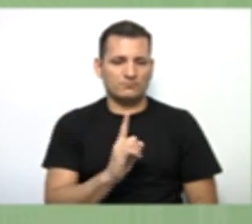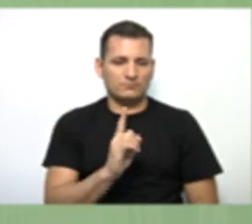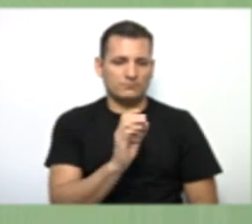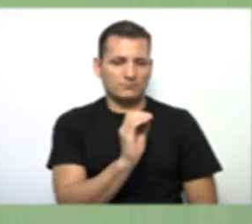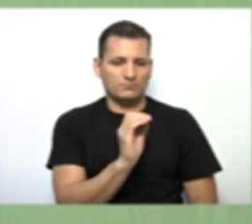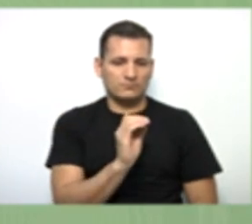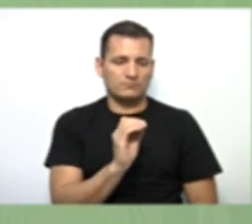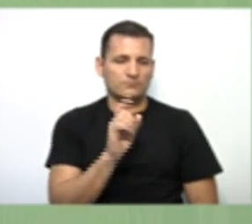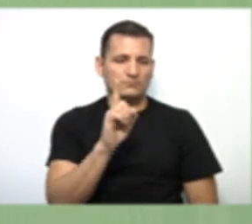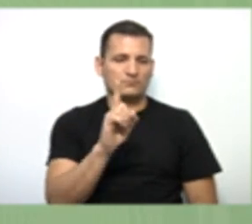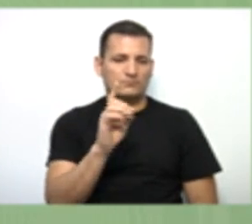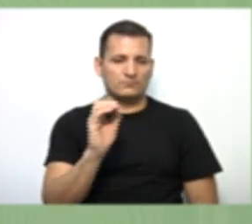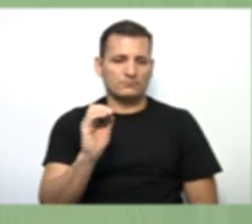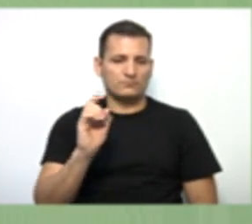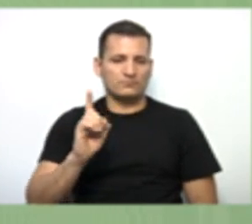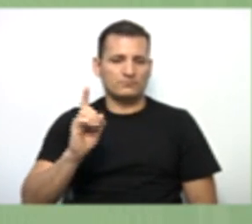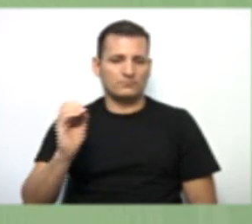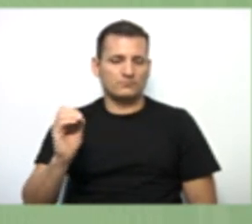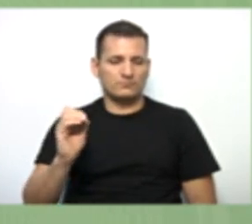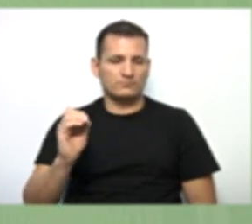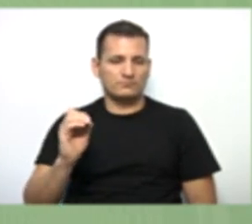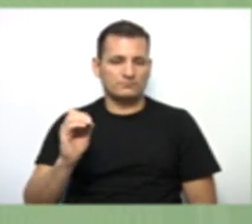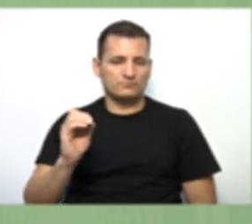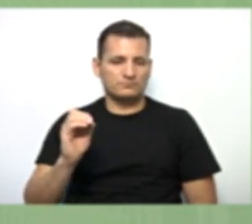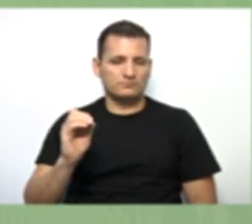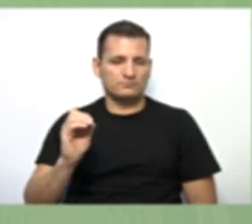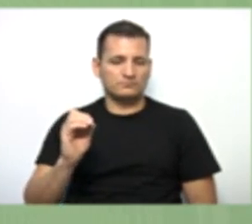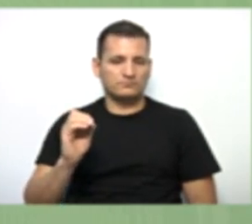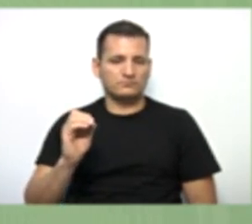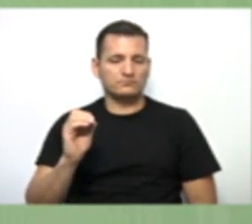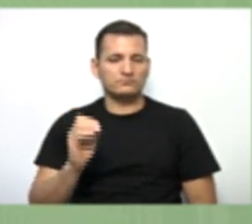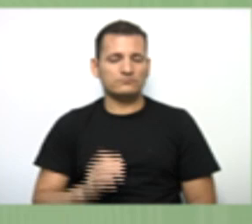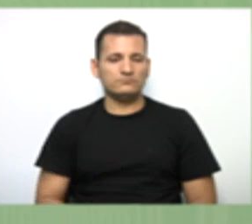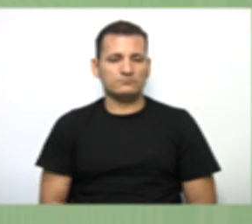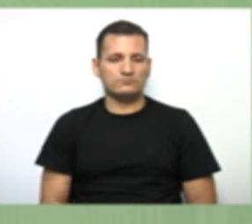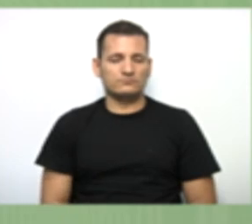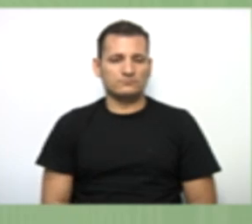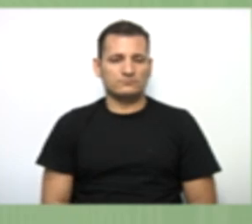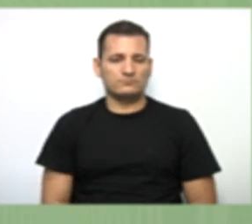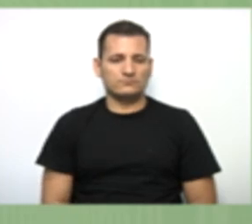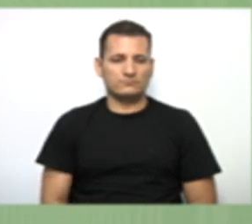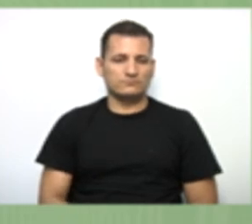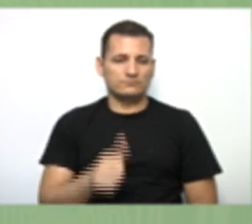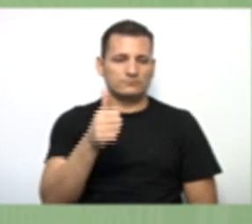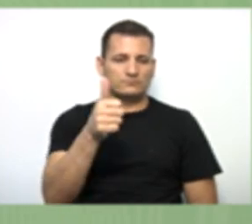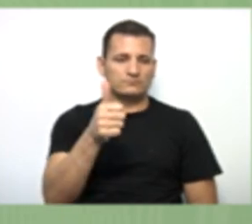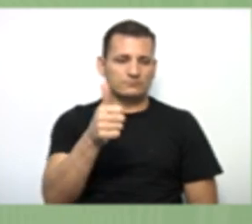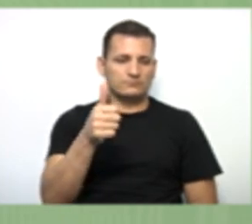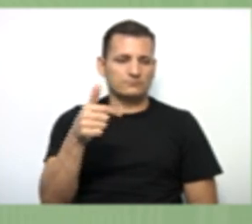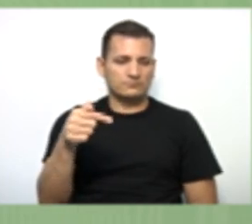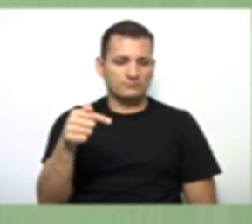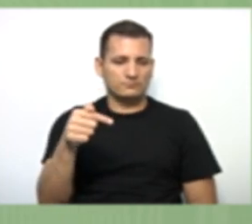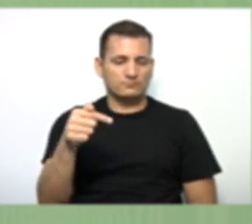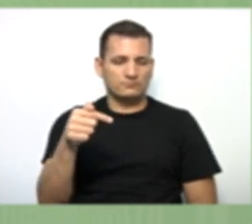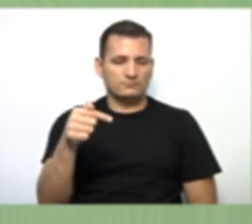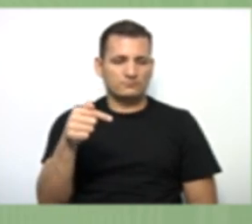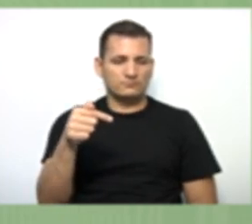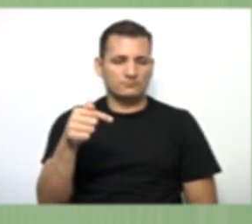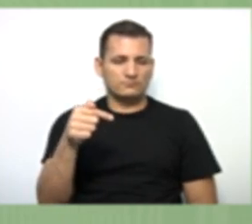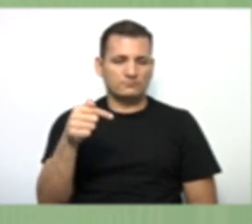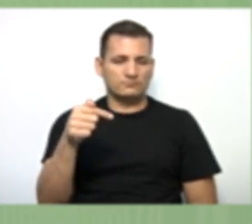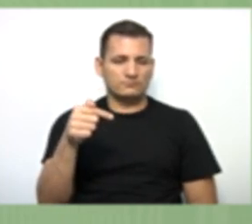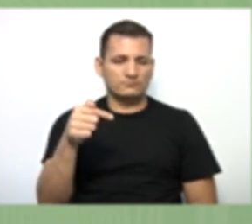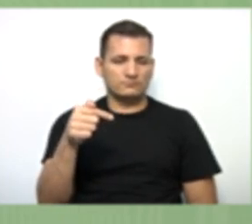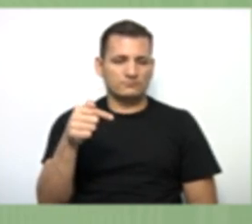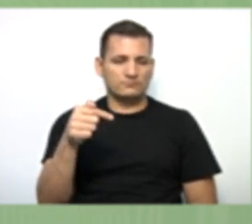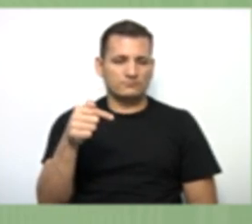1, 0, 1, 0. Seria mais ou menos isso. 17, e vamos fazer por